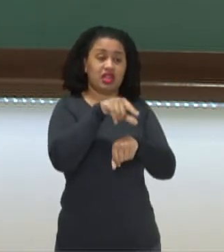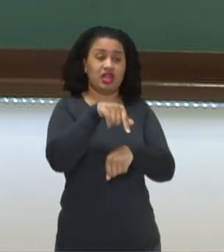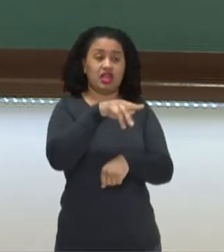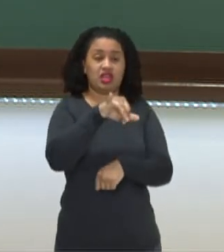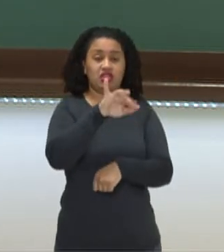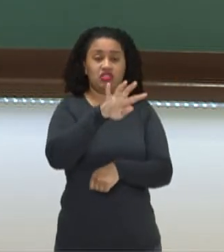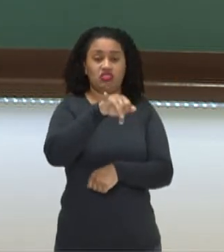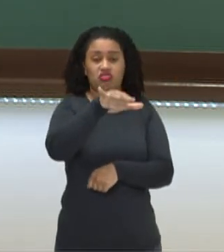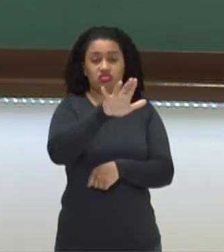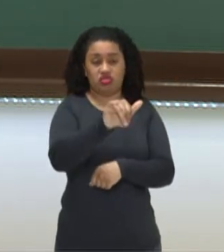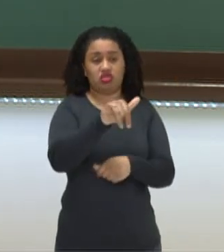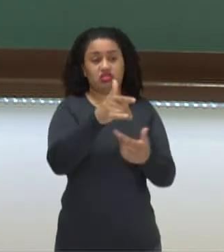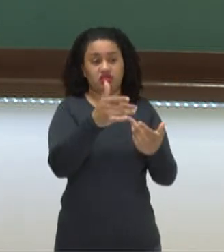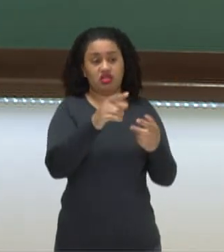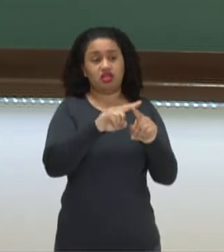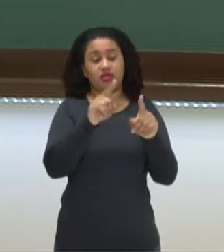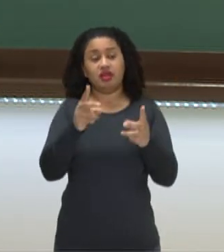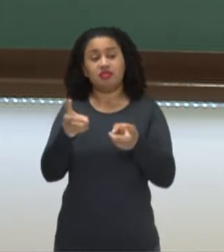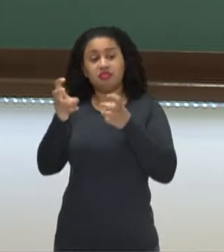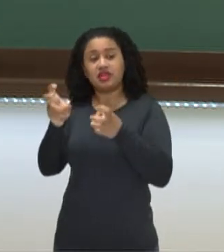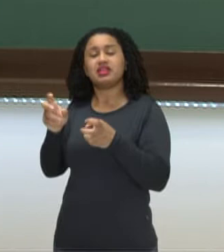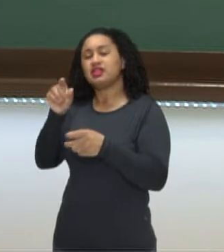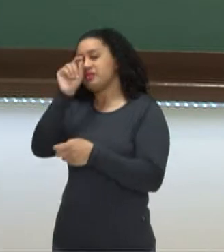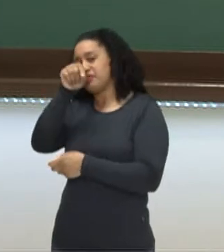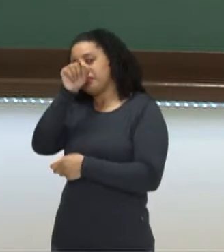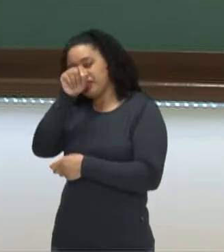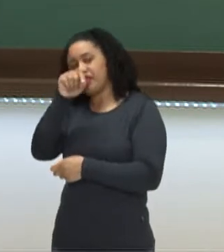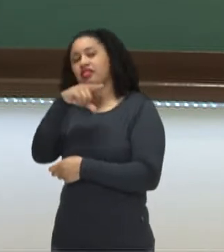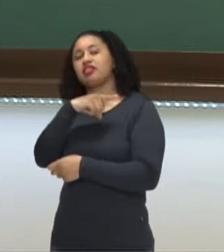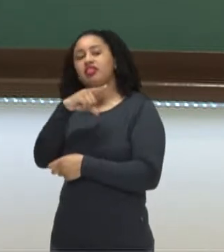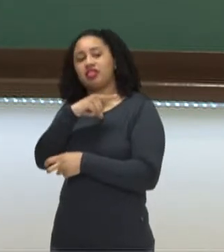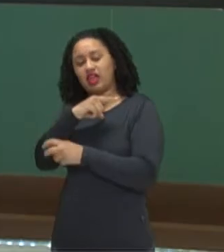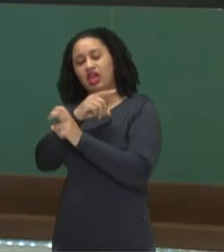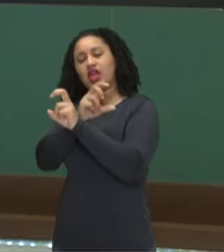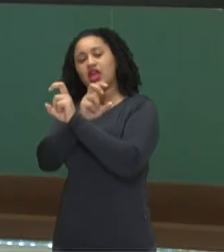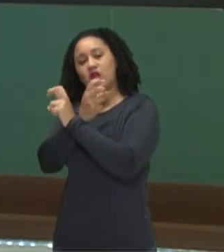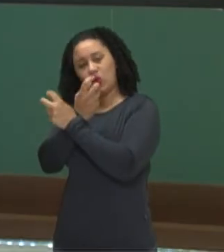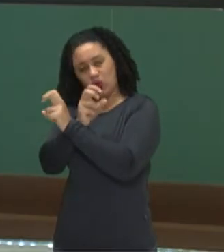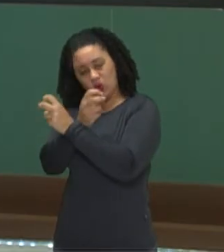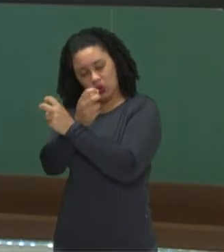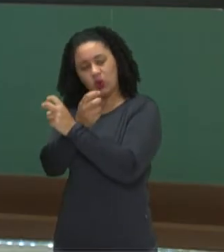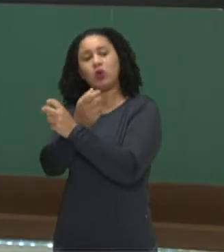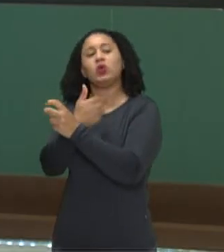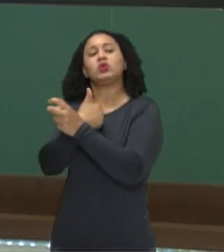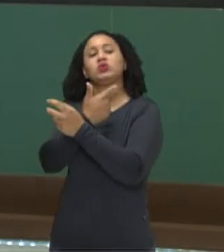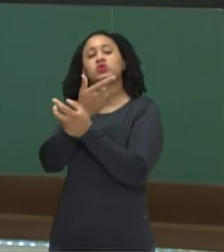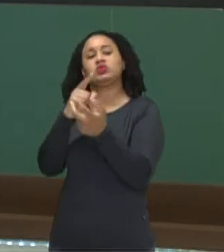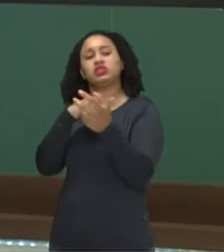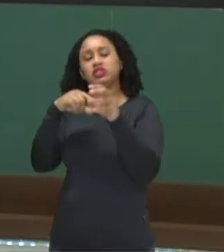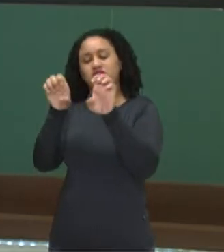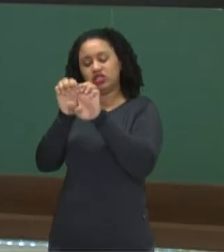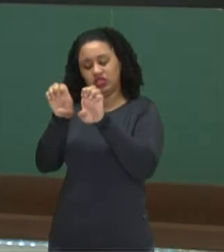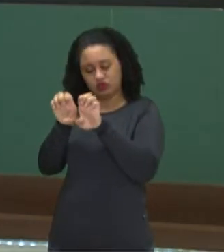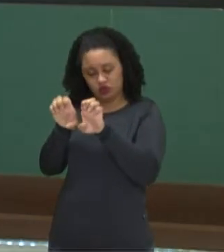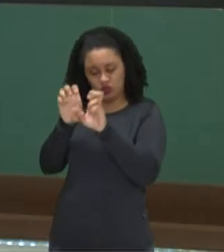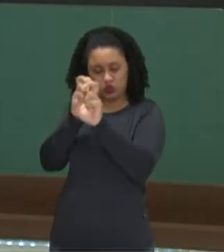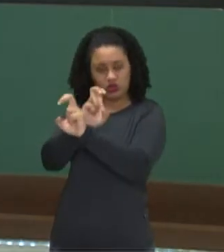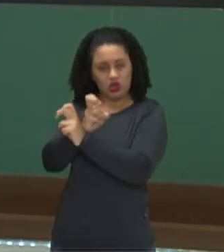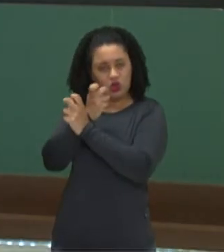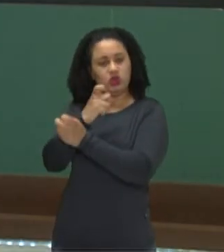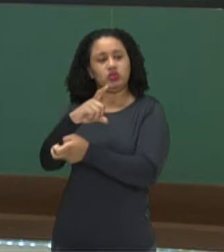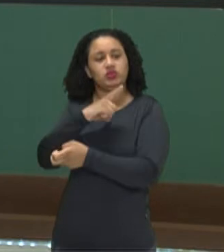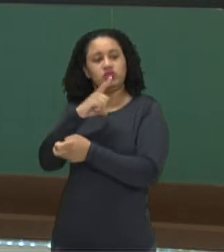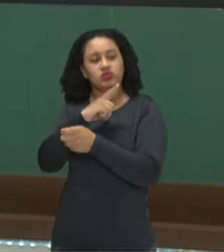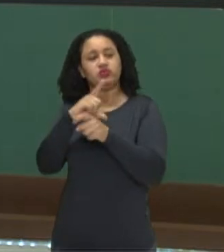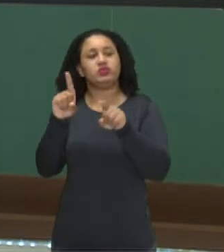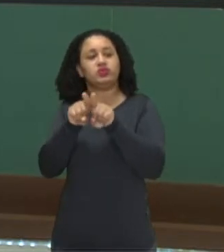quitina. Agora, olha só a asa da ave. A asa da ave ela é formada por toda uma estrutura óssea